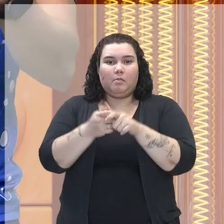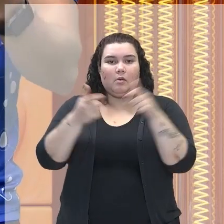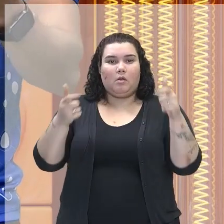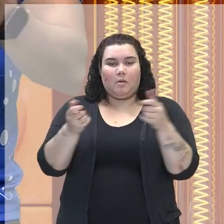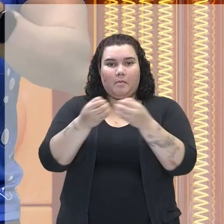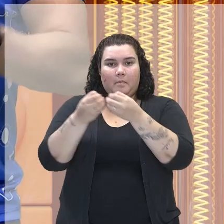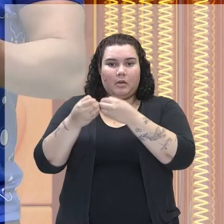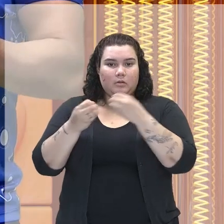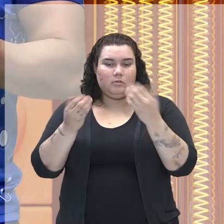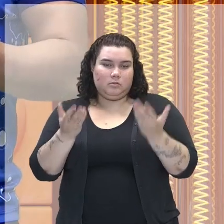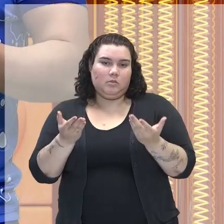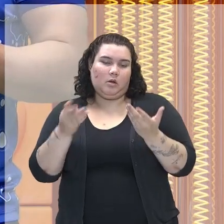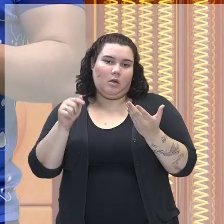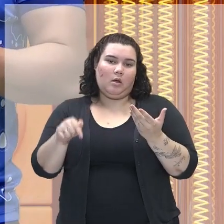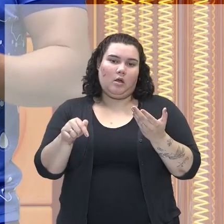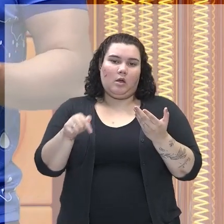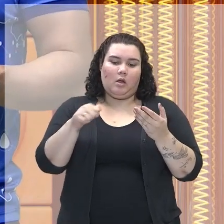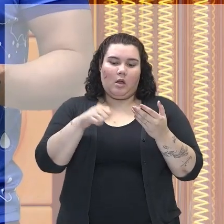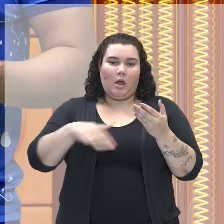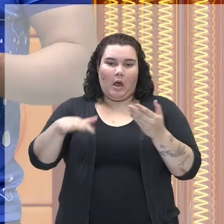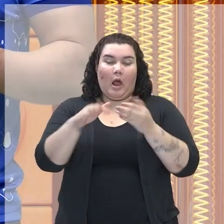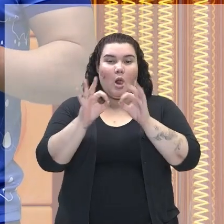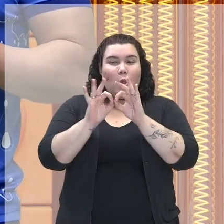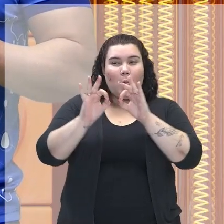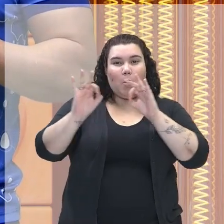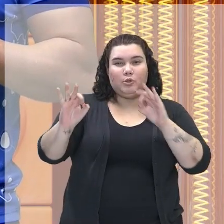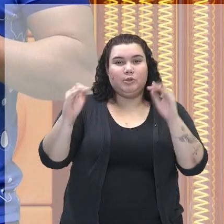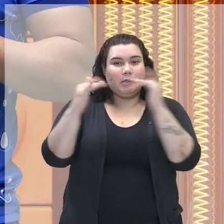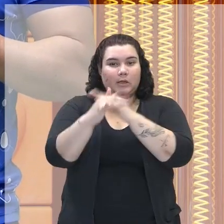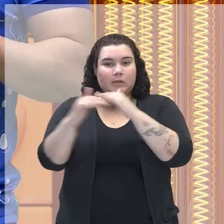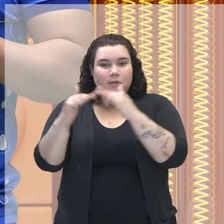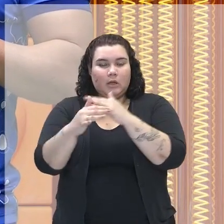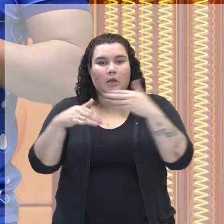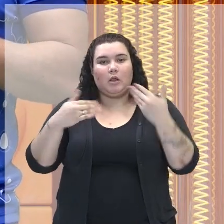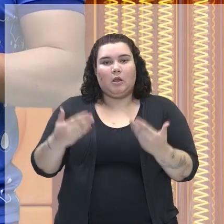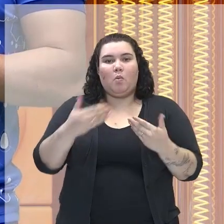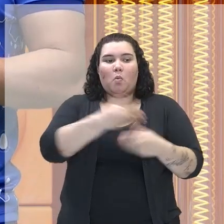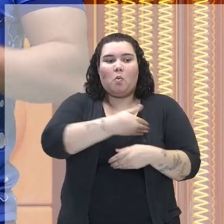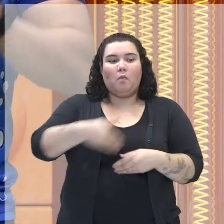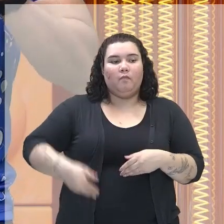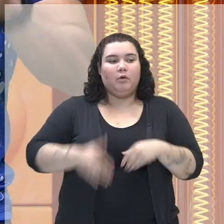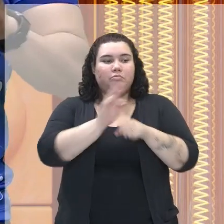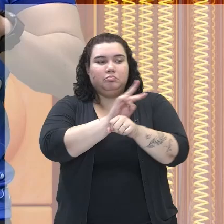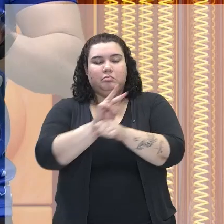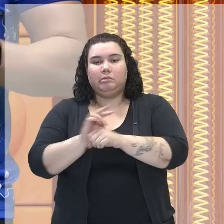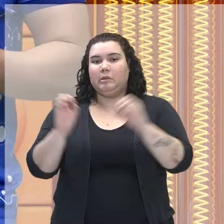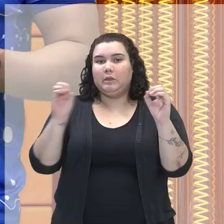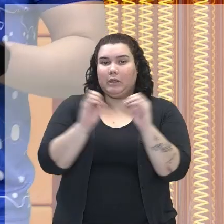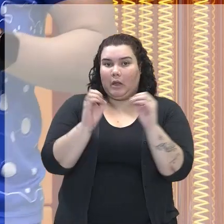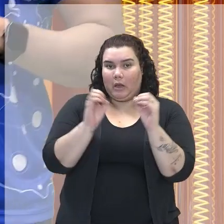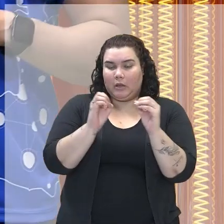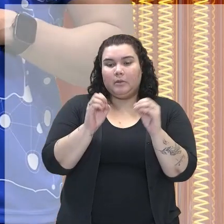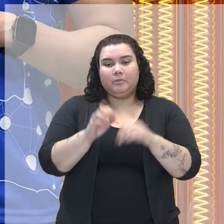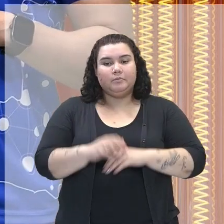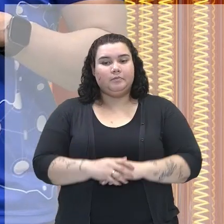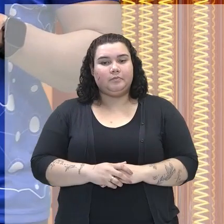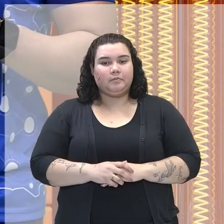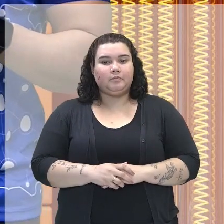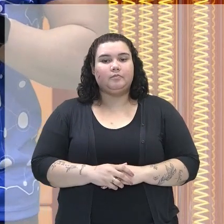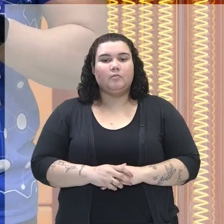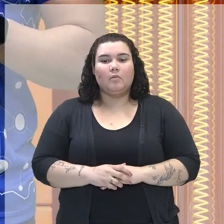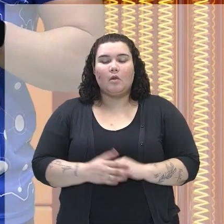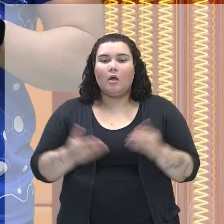urbanos e, portanto, mais distante também dos olhos do poder público, certo? Bem, agora eu quero apresentar para